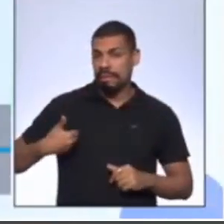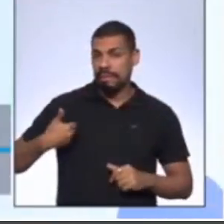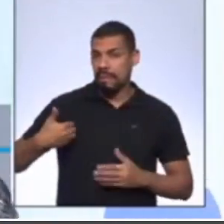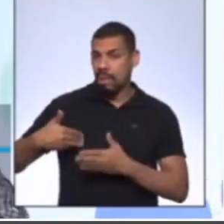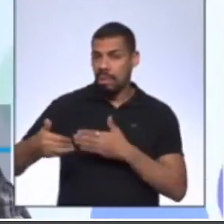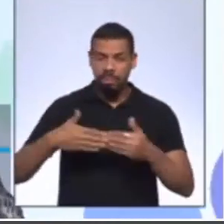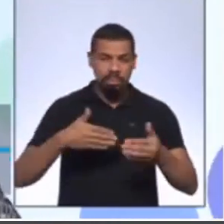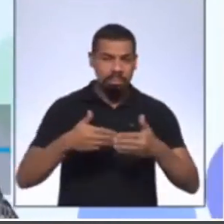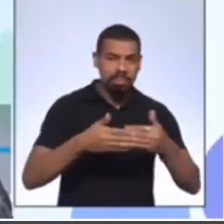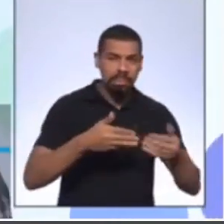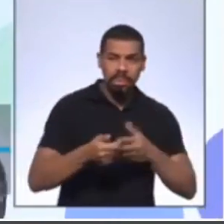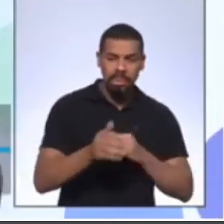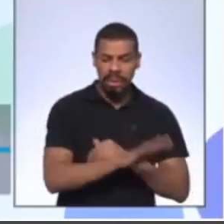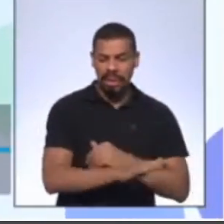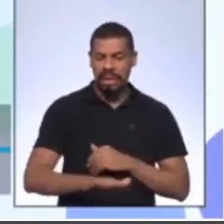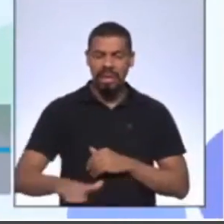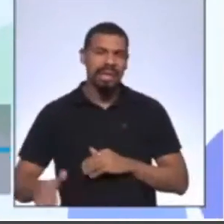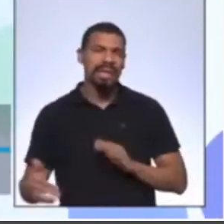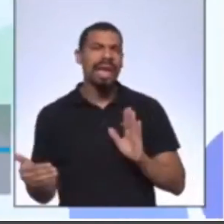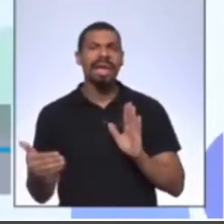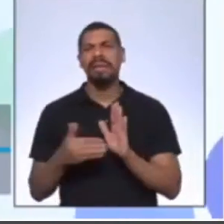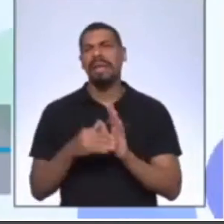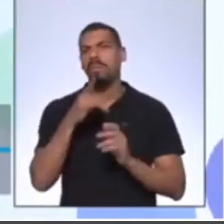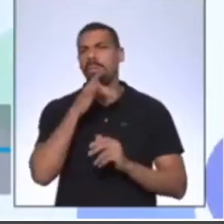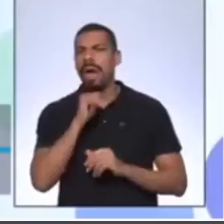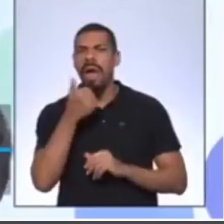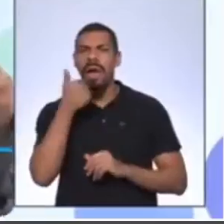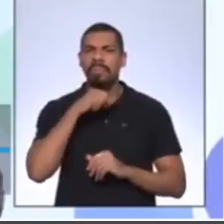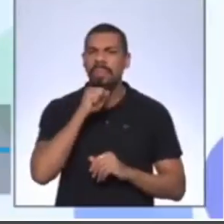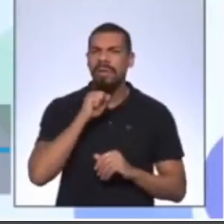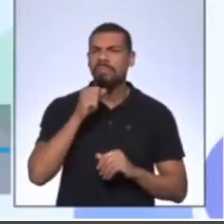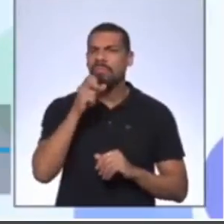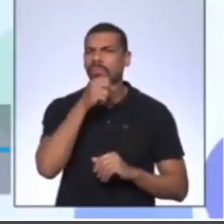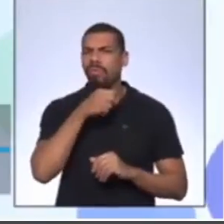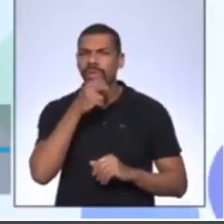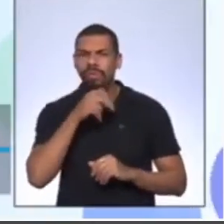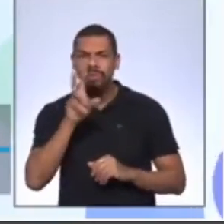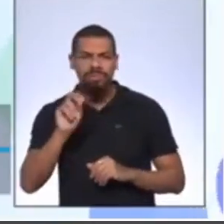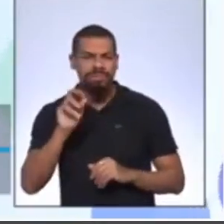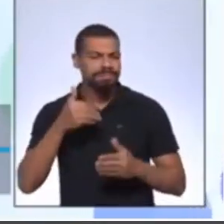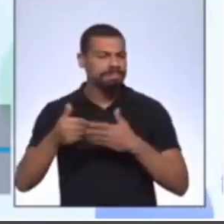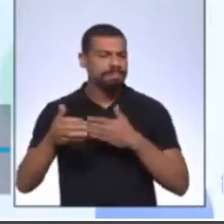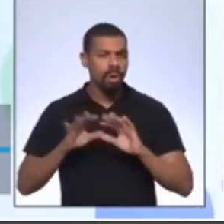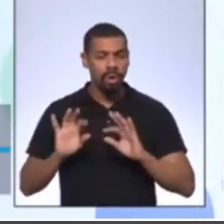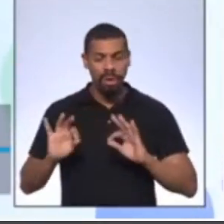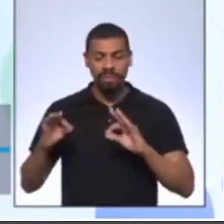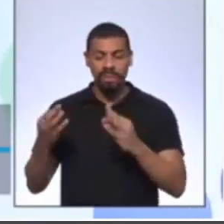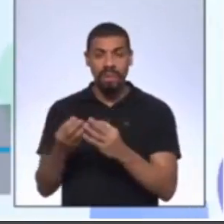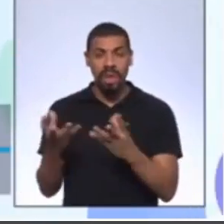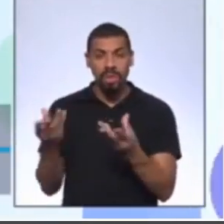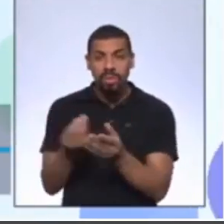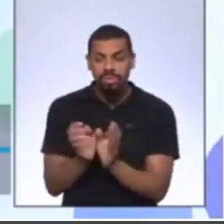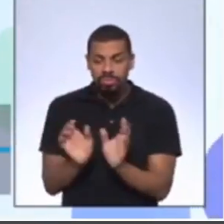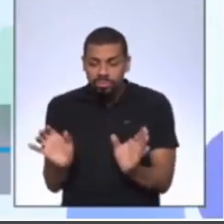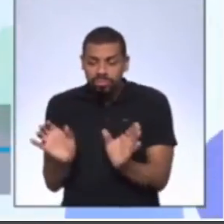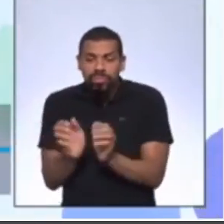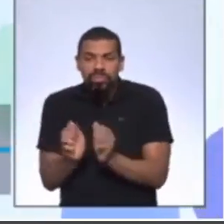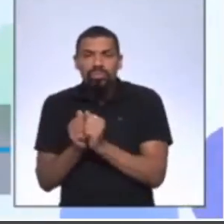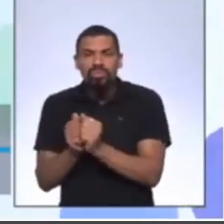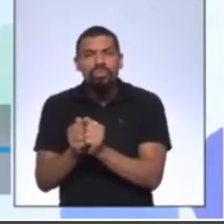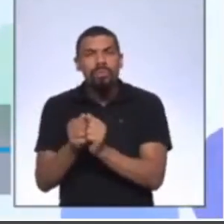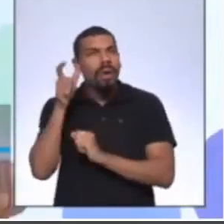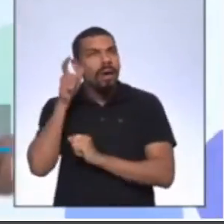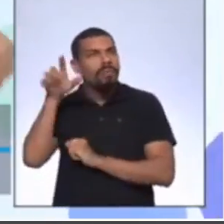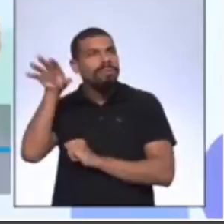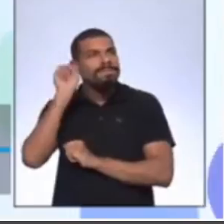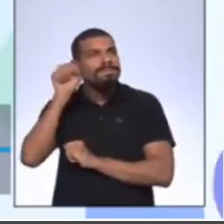desde a criança pequena até o pai a mãe a avó todo mundo então a família se reunia em torno tô